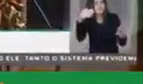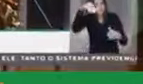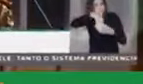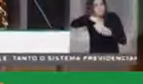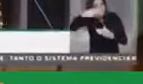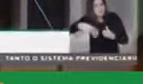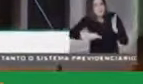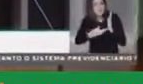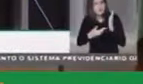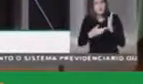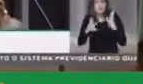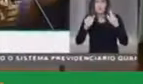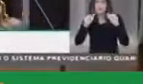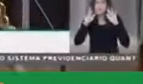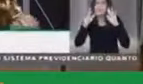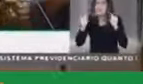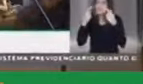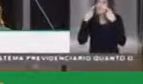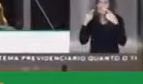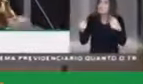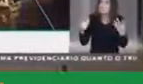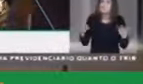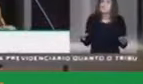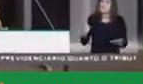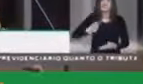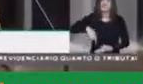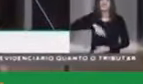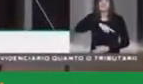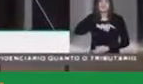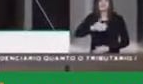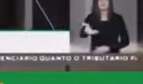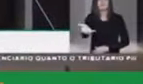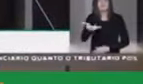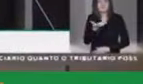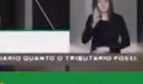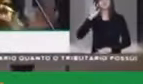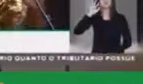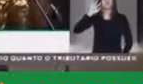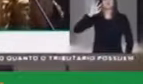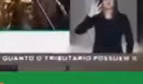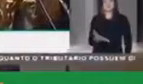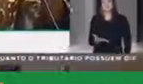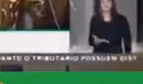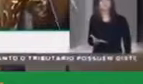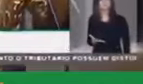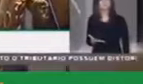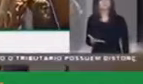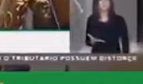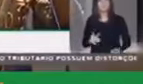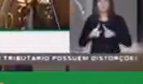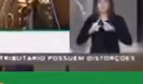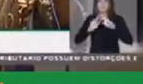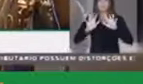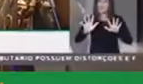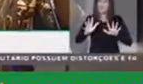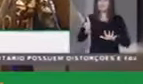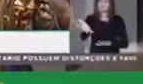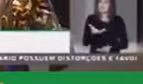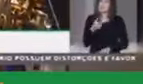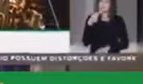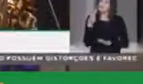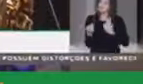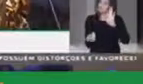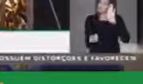casa. Nós iremos tomar as providências, mas eu quero